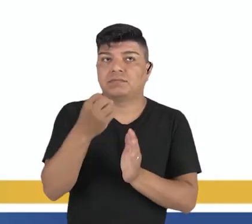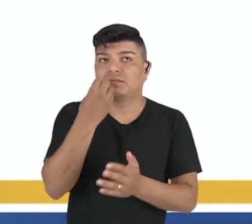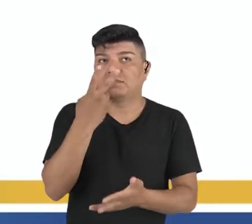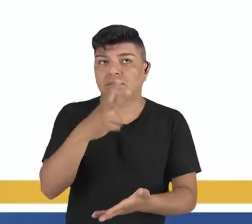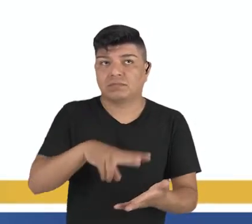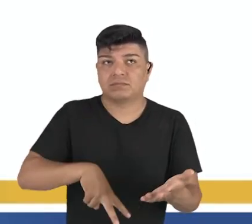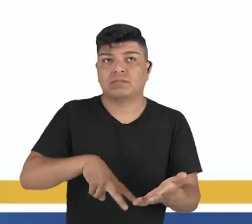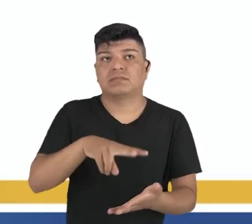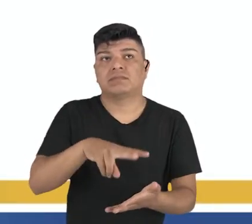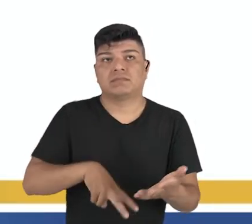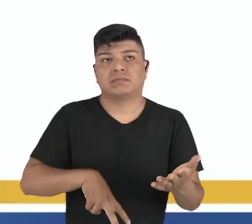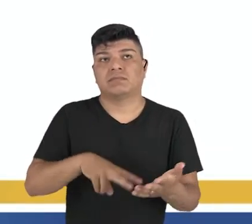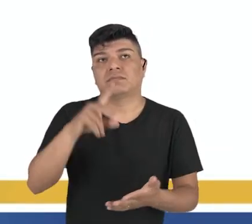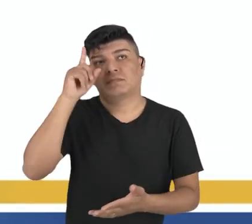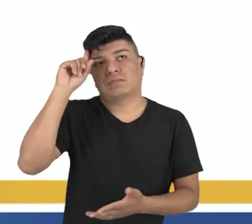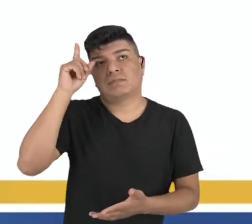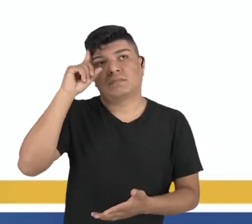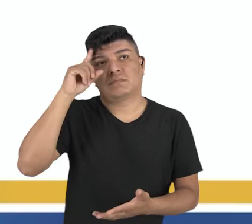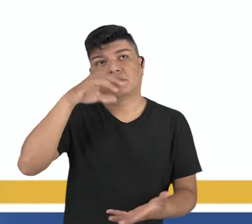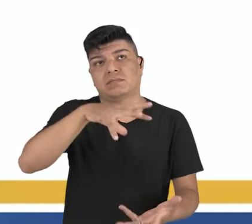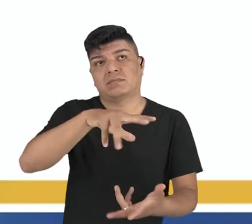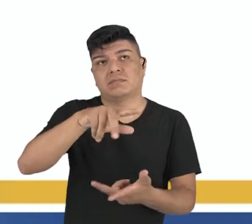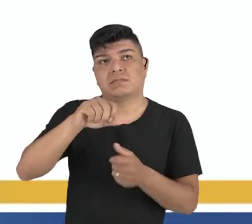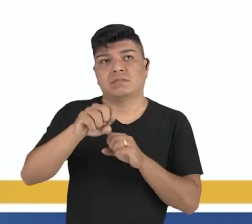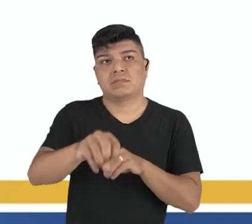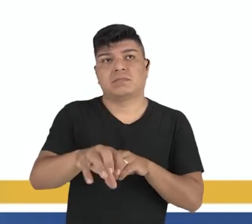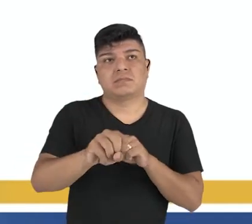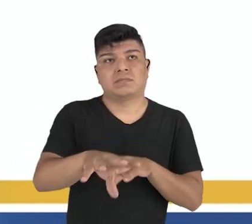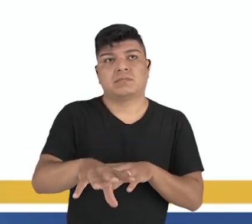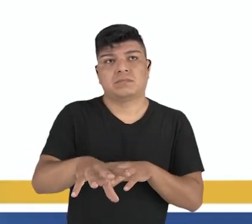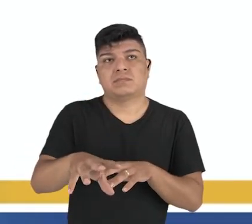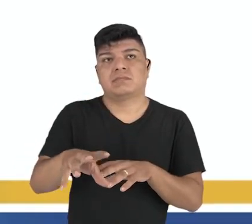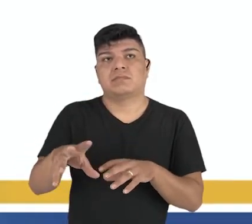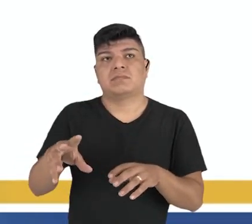leituras. Ó, leitura diária, Mundo da Educação,